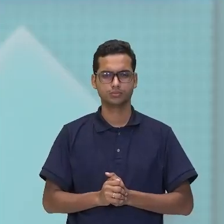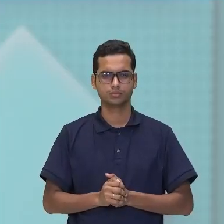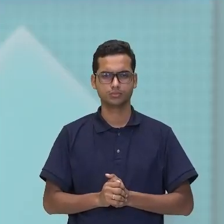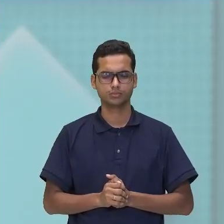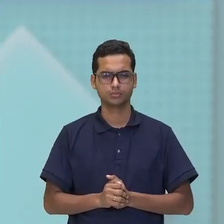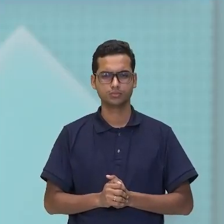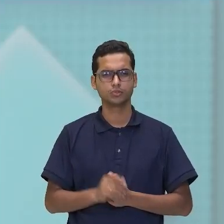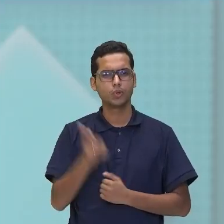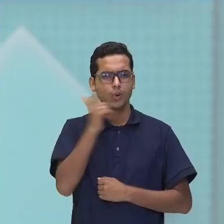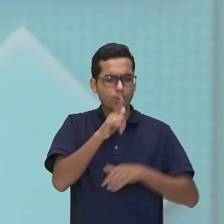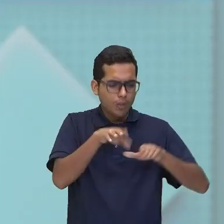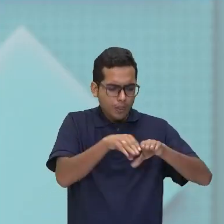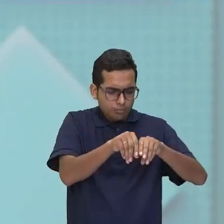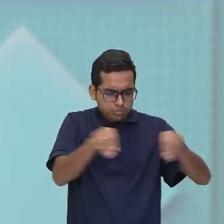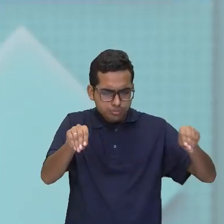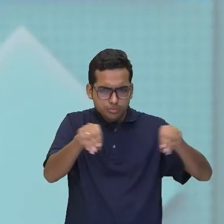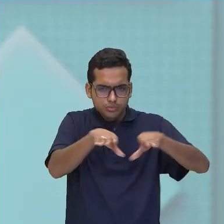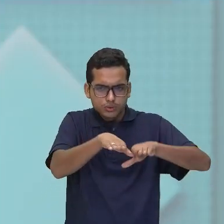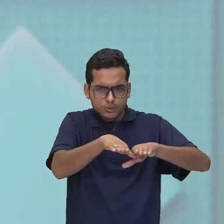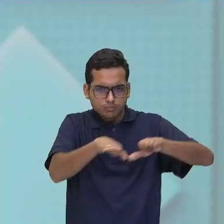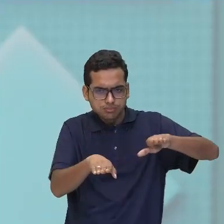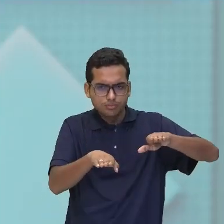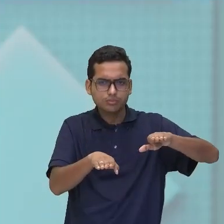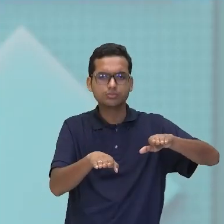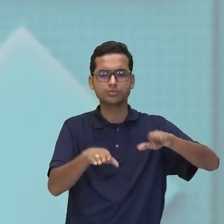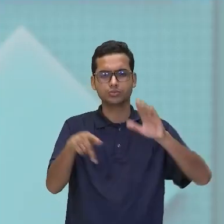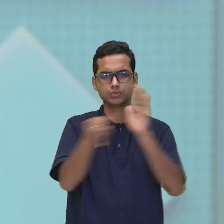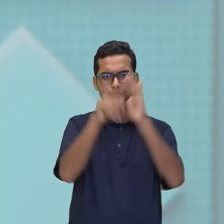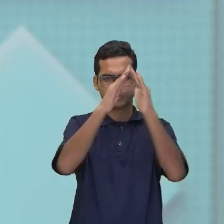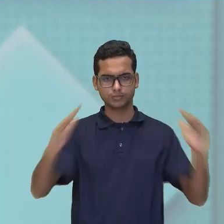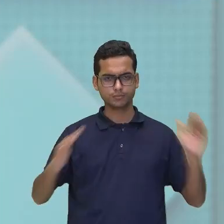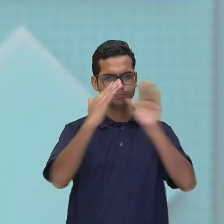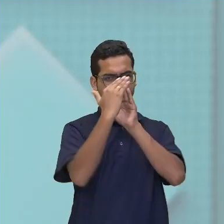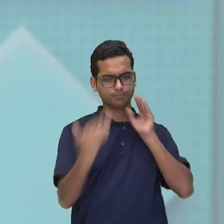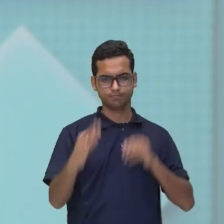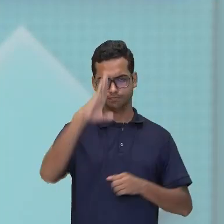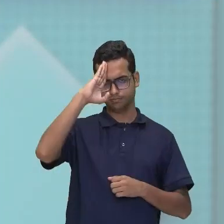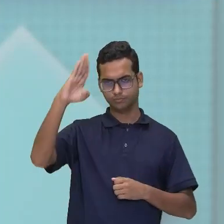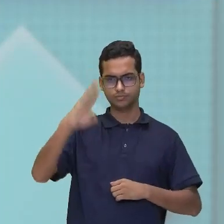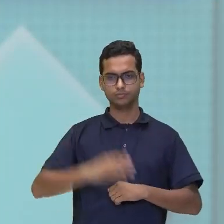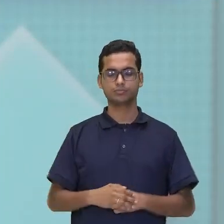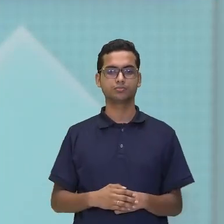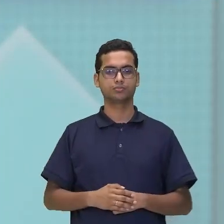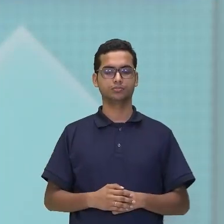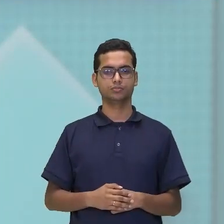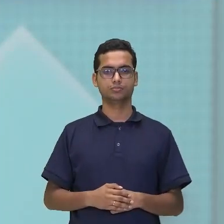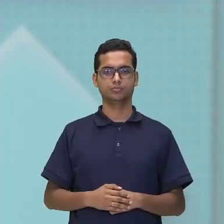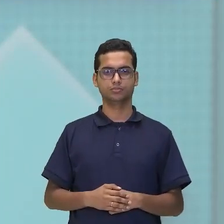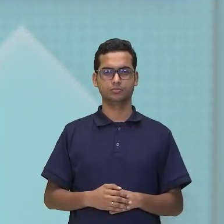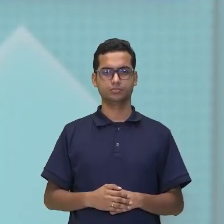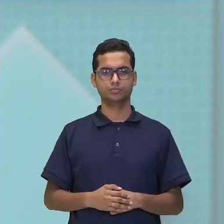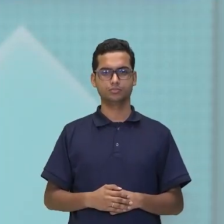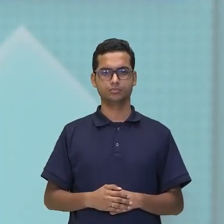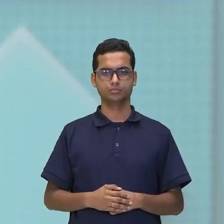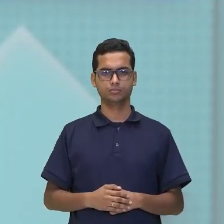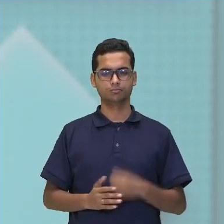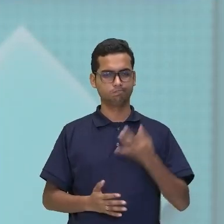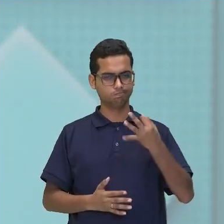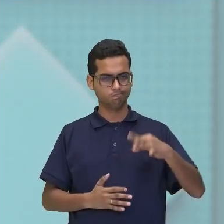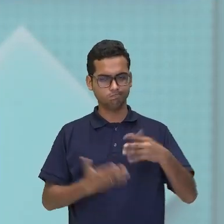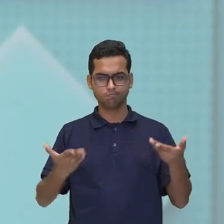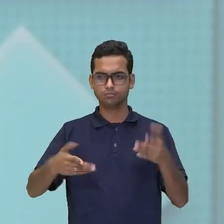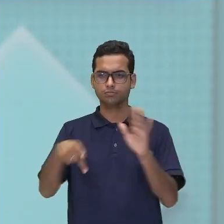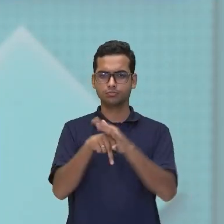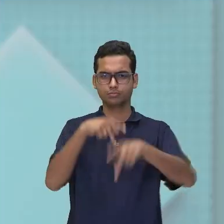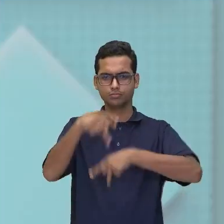E isso, o quê? Na pirâmide de Quéops, certo? Então, continuando, no caso dos